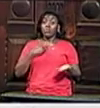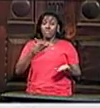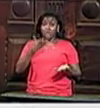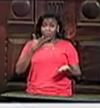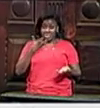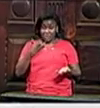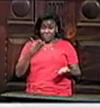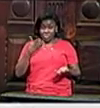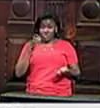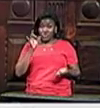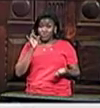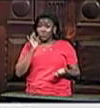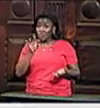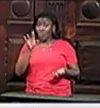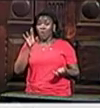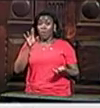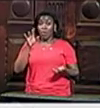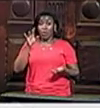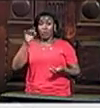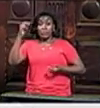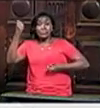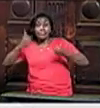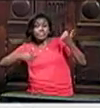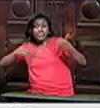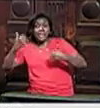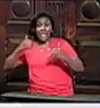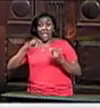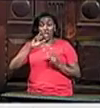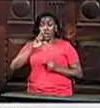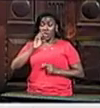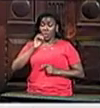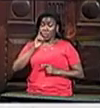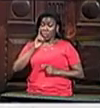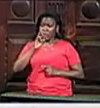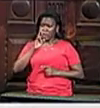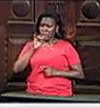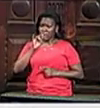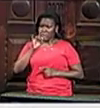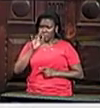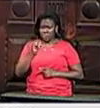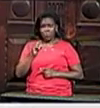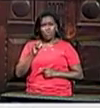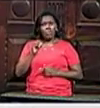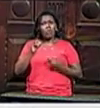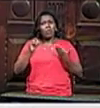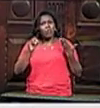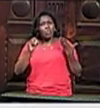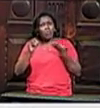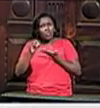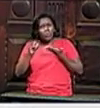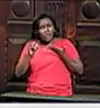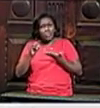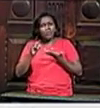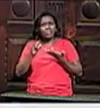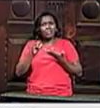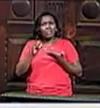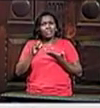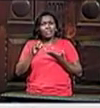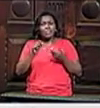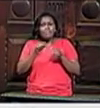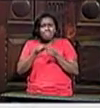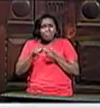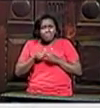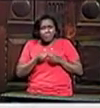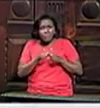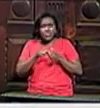não só é destacar e rodrigo se manteve nesta perspectiva nesta linha de fazer uma campanha